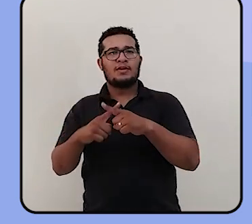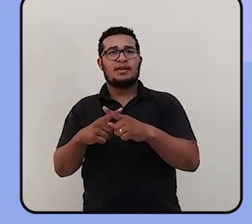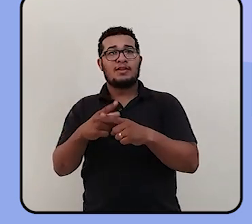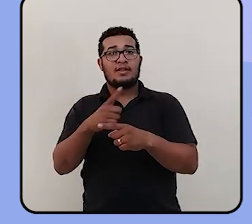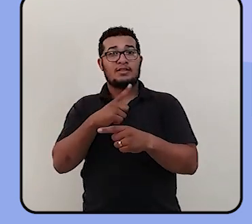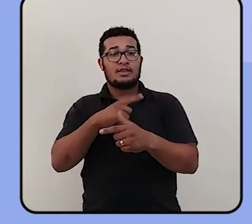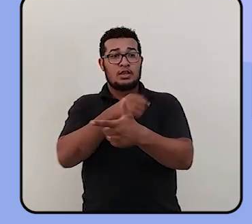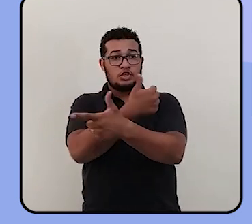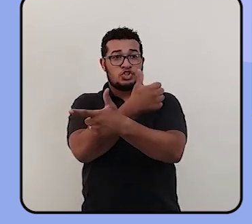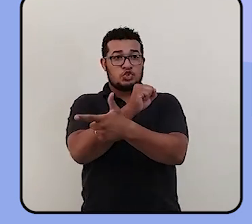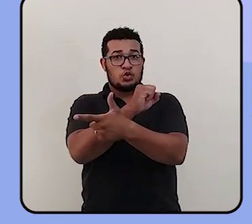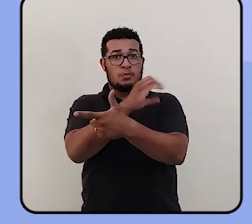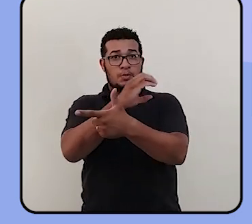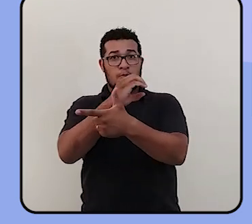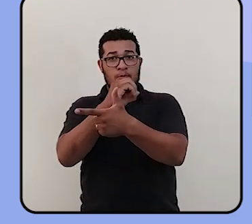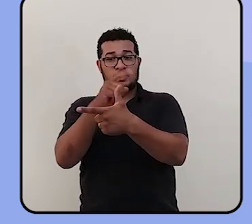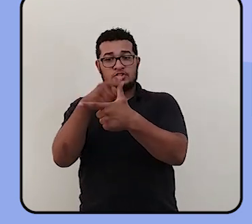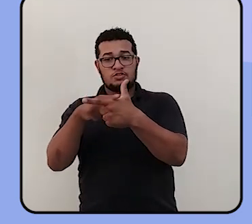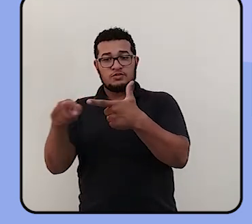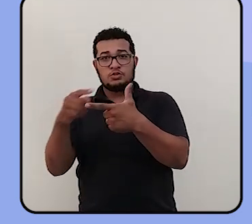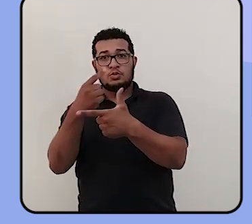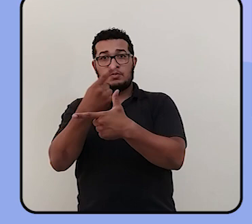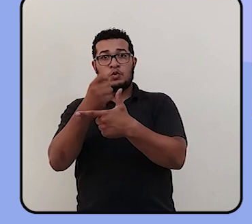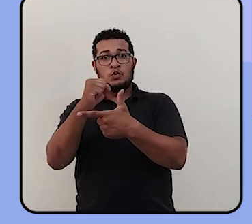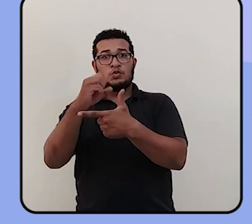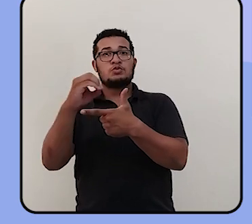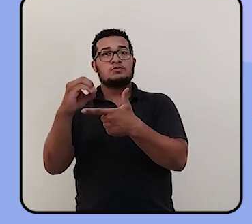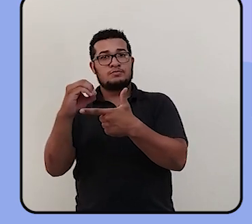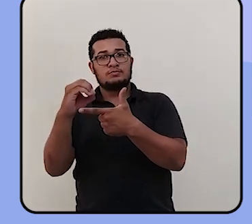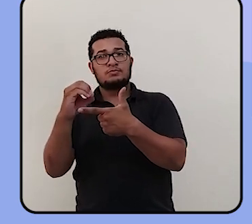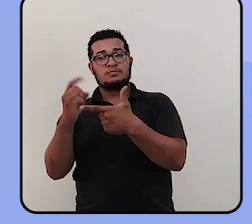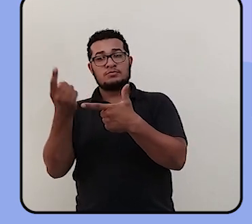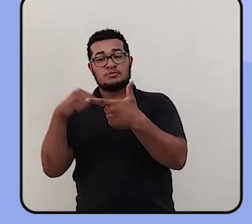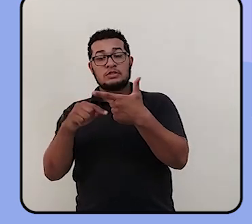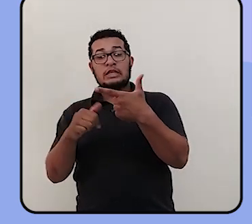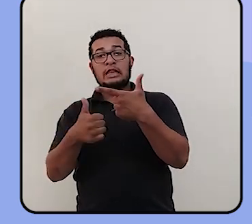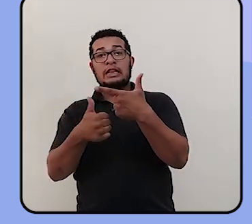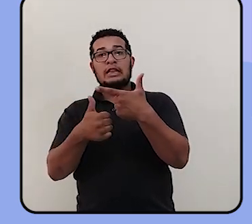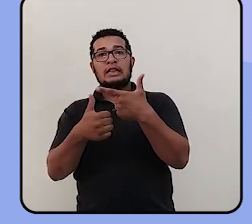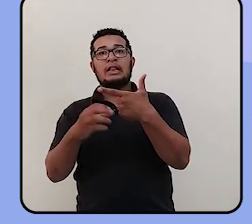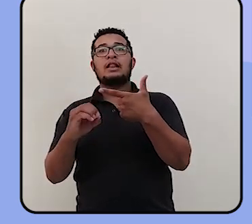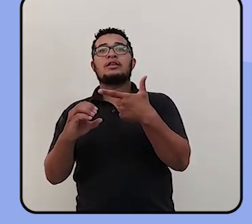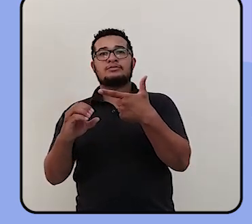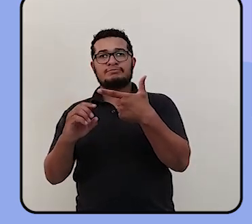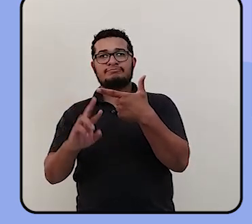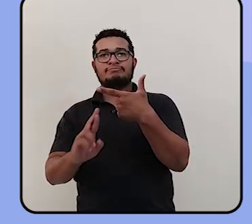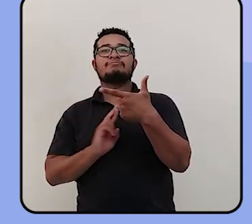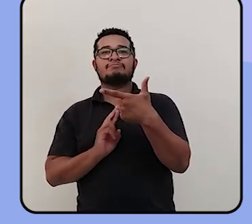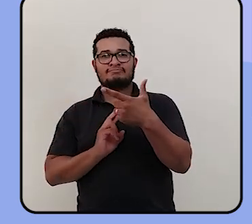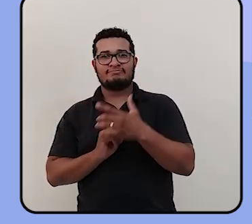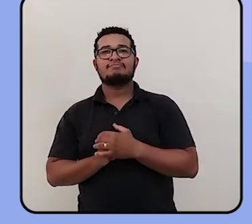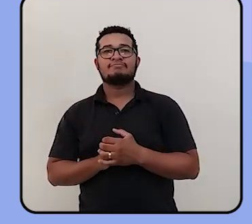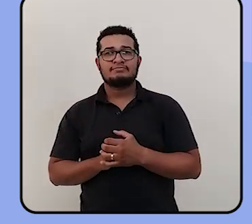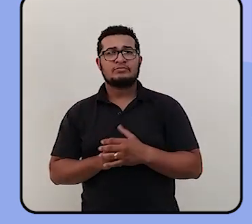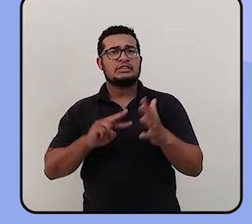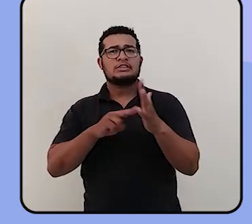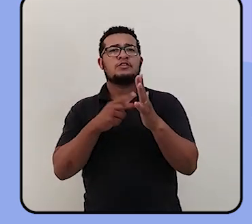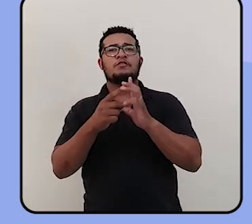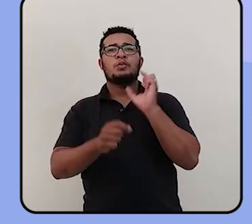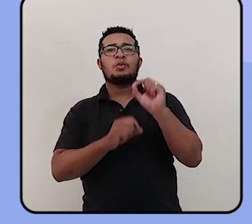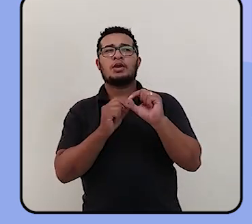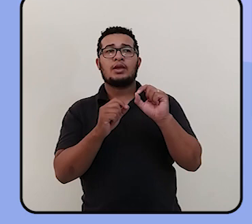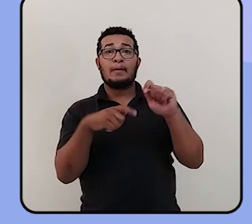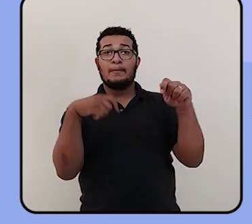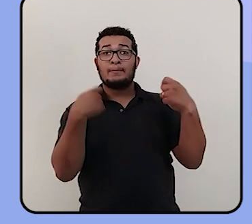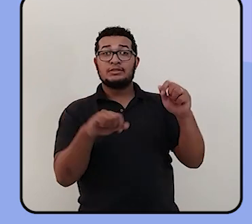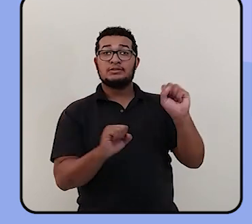Porque você pegou 18.000 e dividiu por 1.800. O que significa, hein? X igual a 10. Significa,